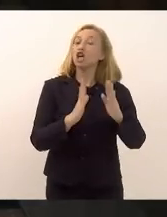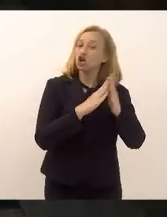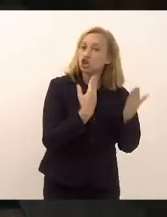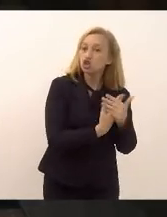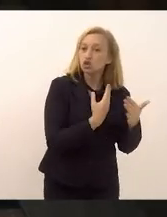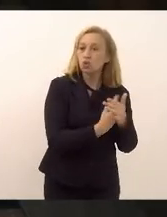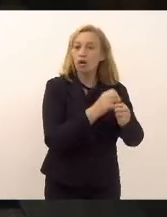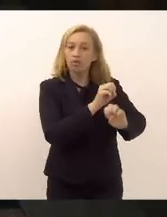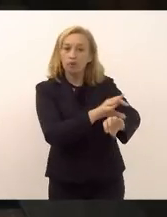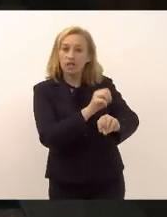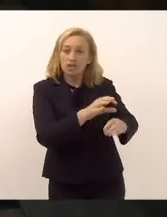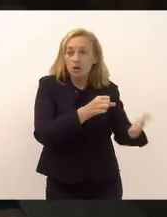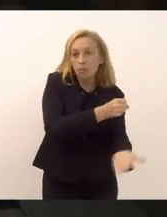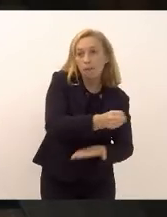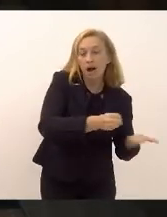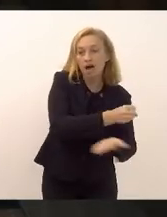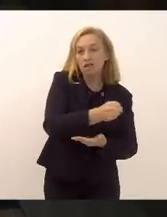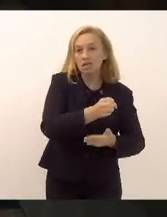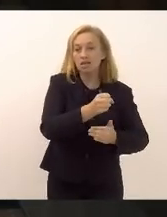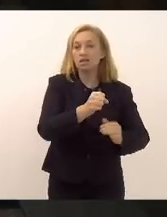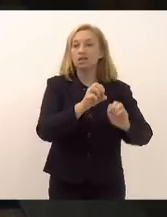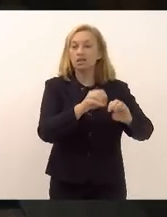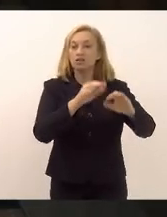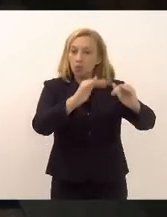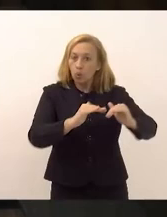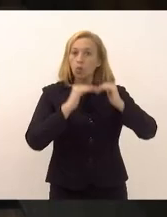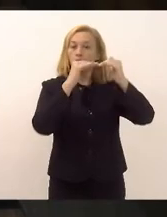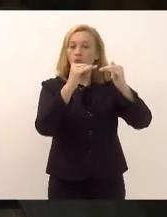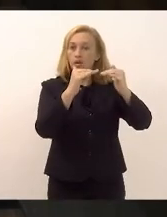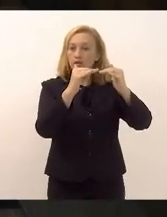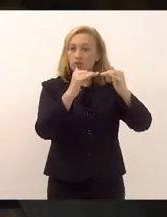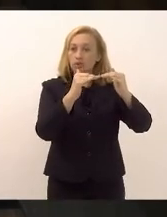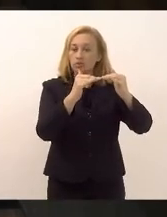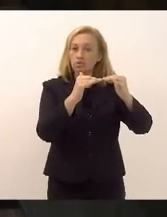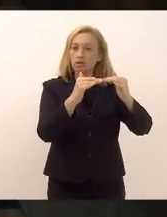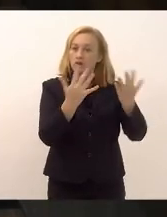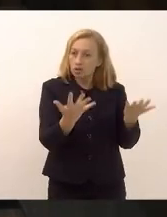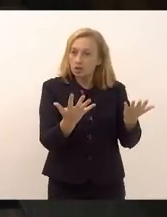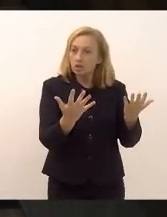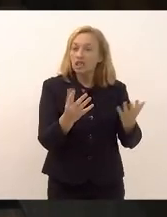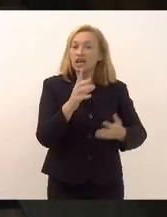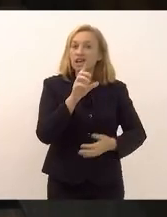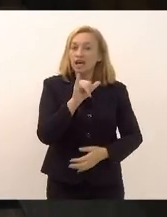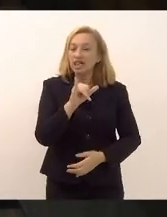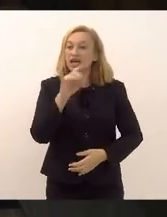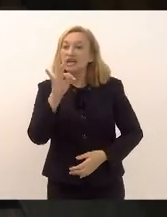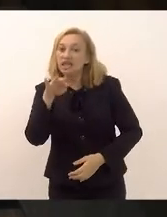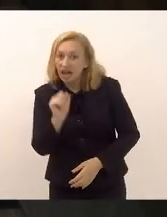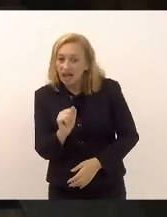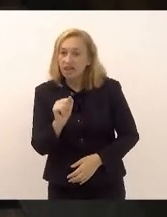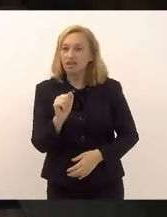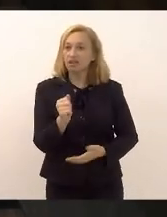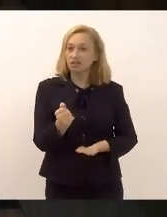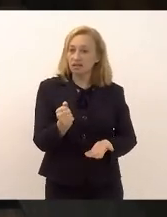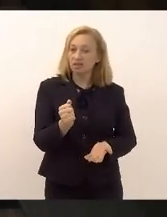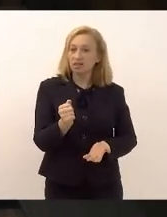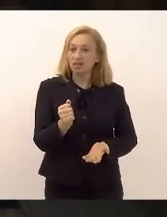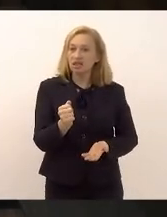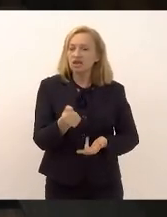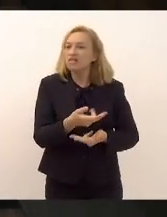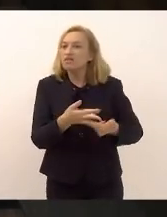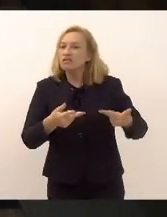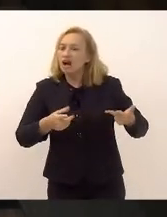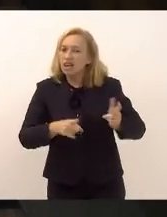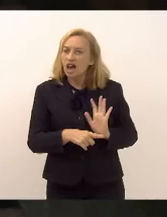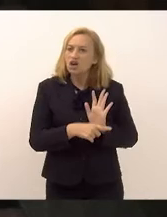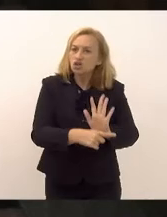escolas de educação básica quanto de educação superior. De educação superior, eu cito o ITA, né, que tanta